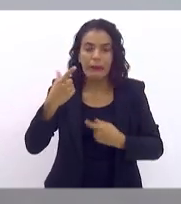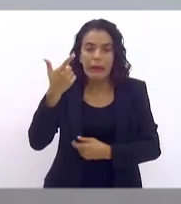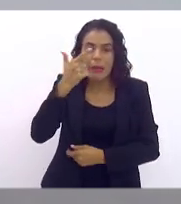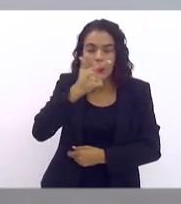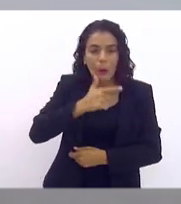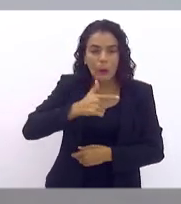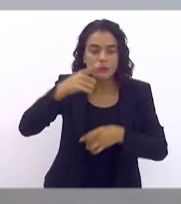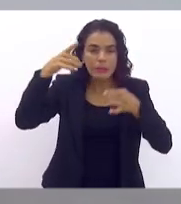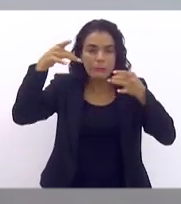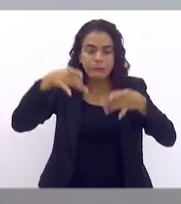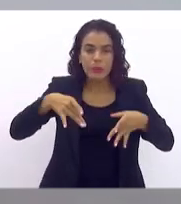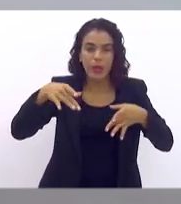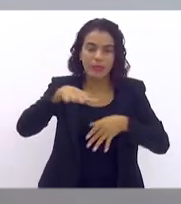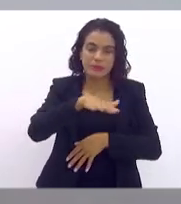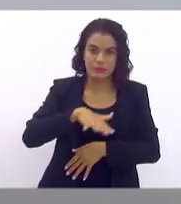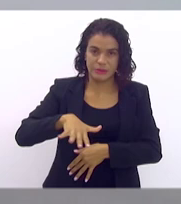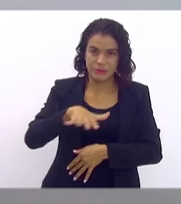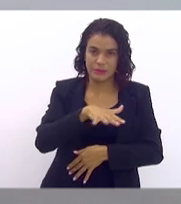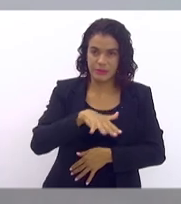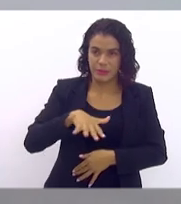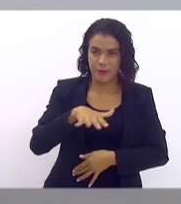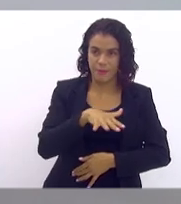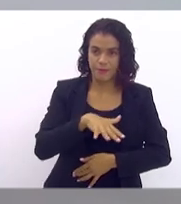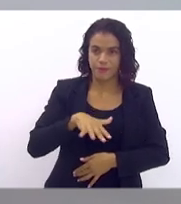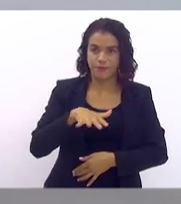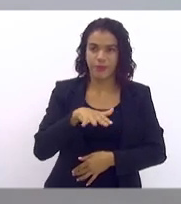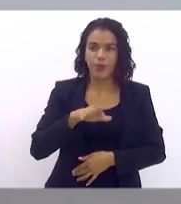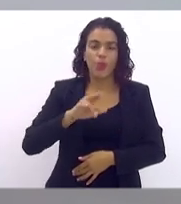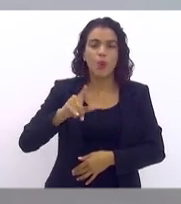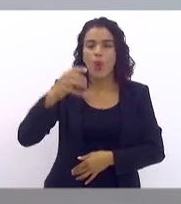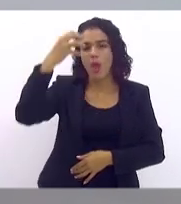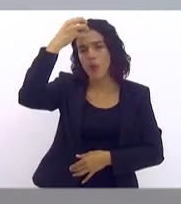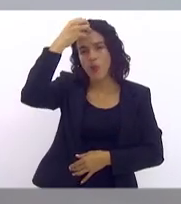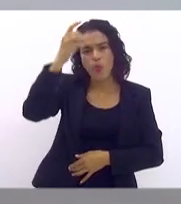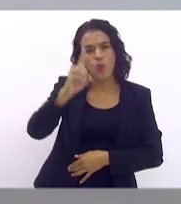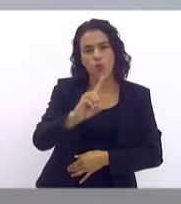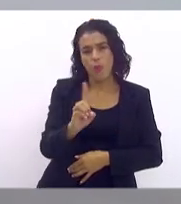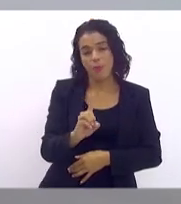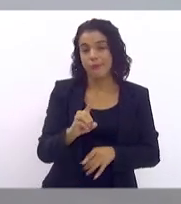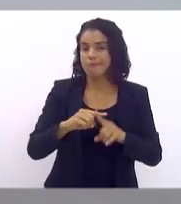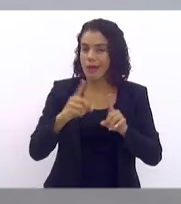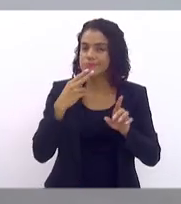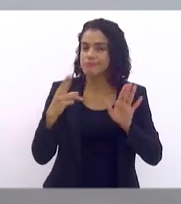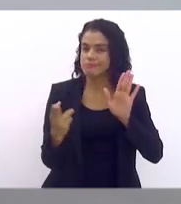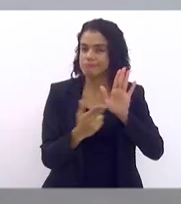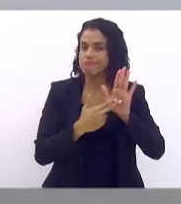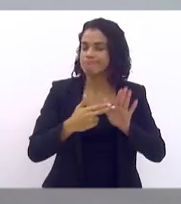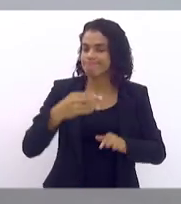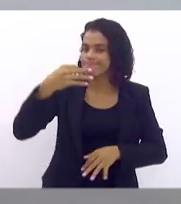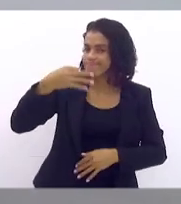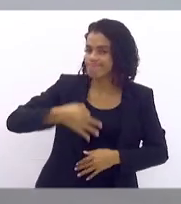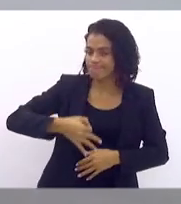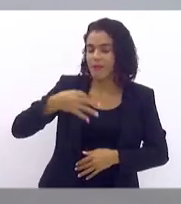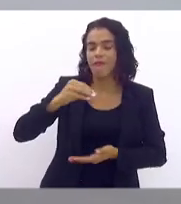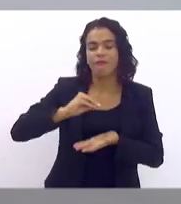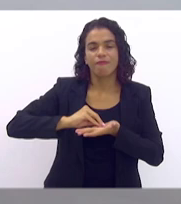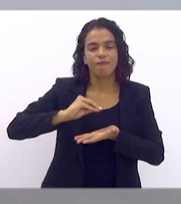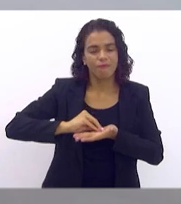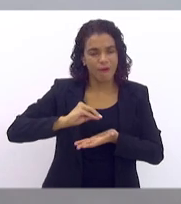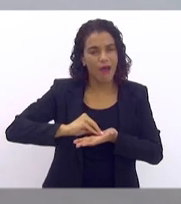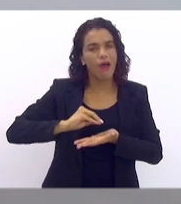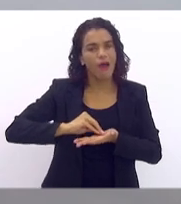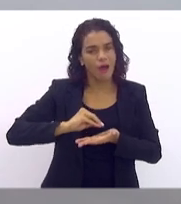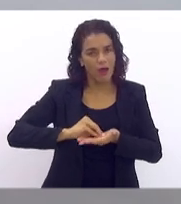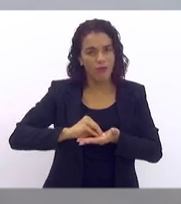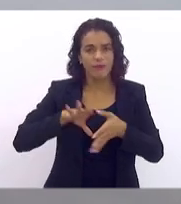situação. E com certeza, deputada, não é questão de culpa, mas precisa realmente admitir que